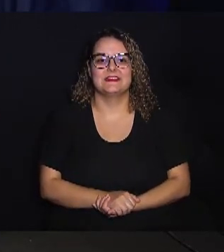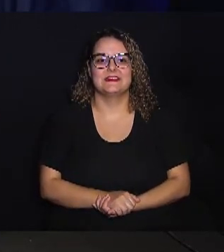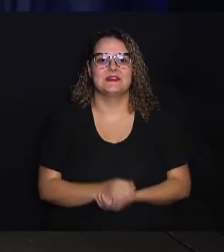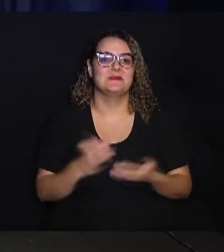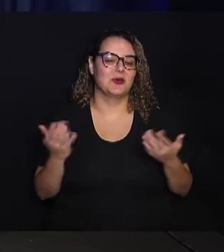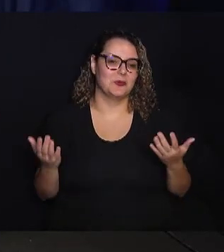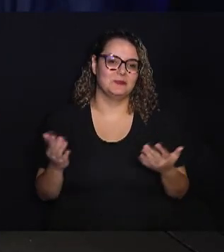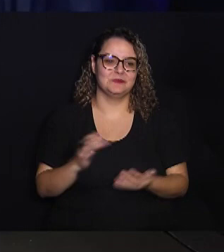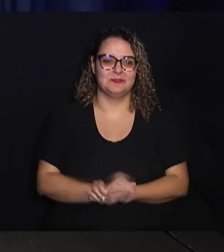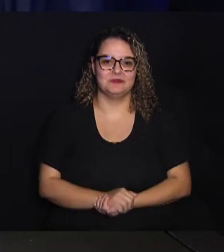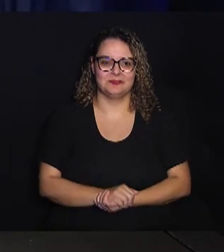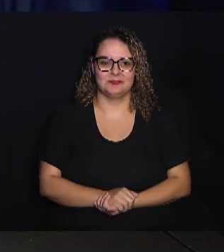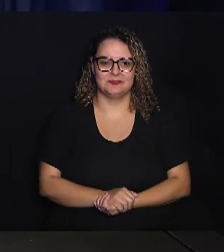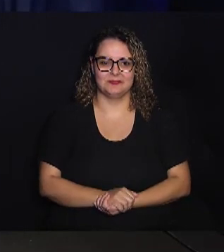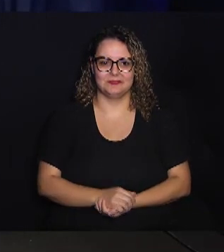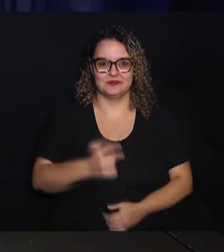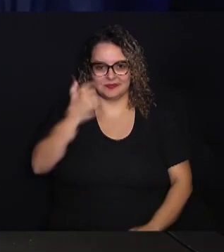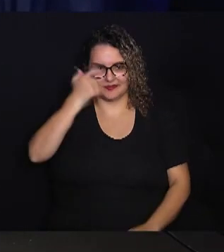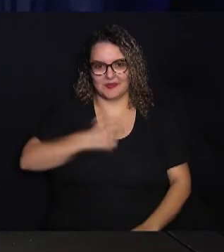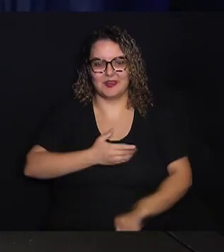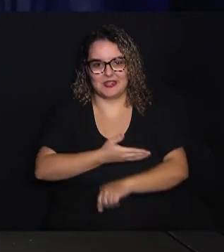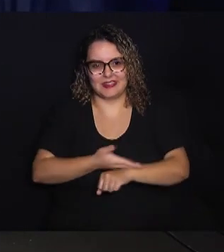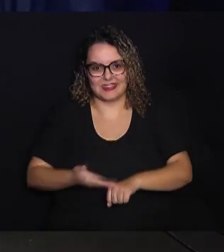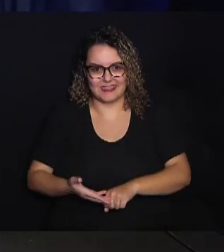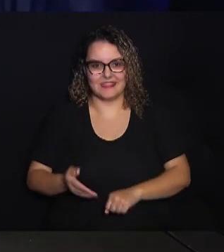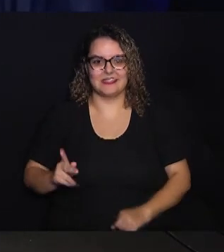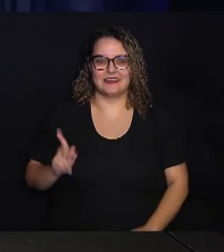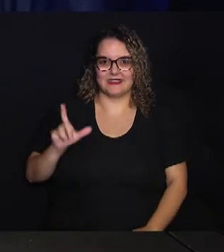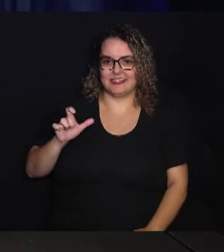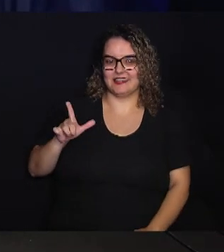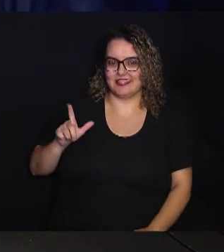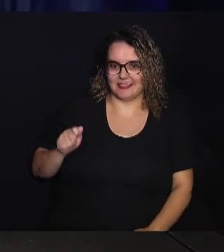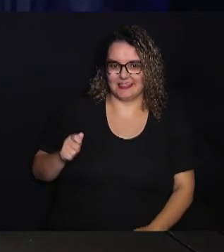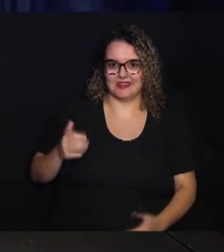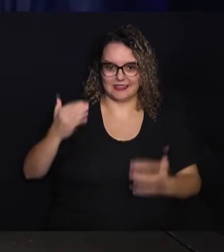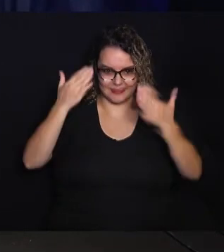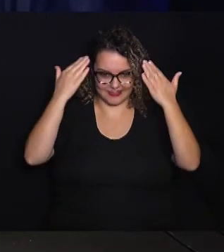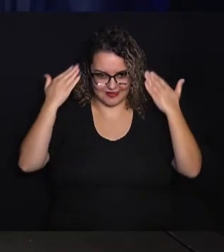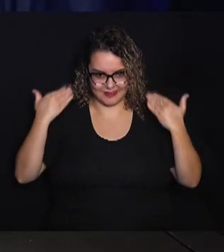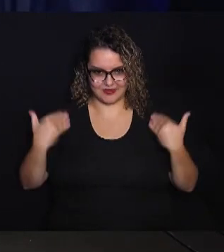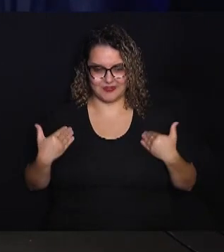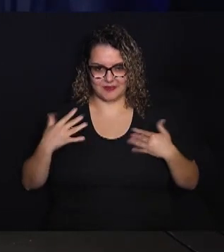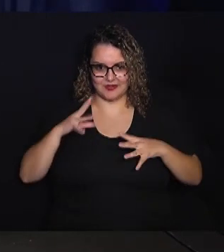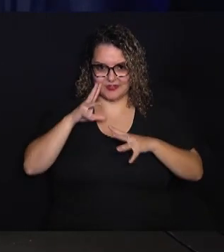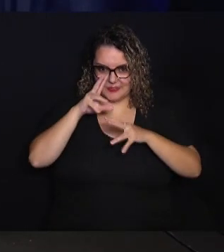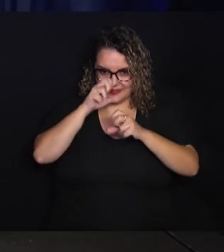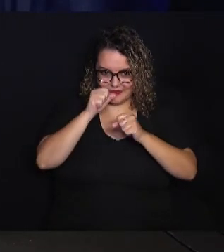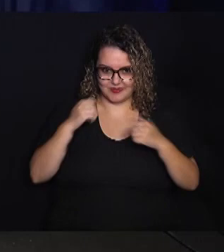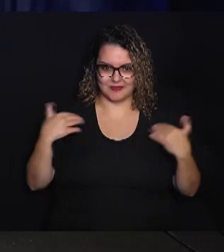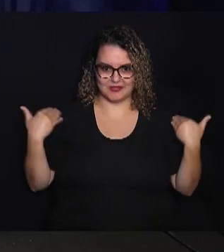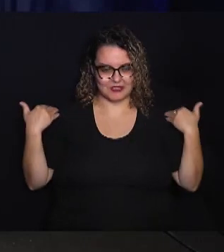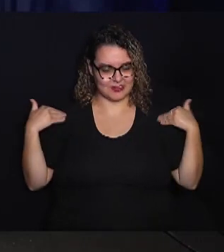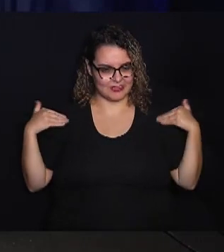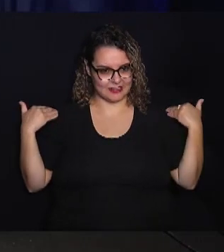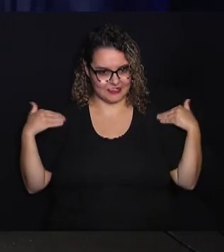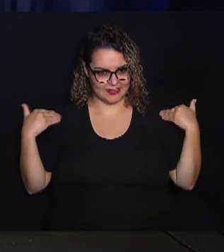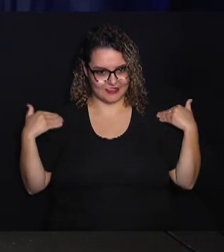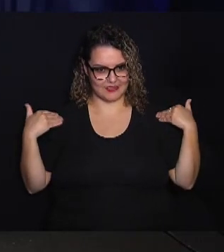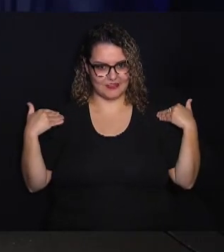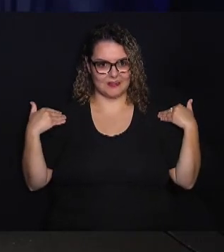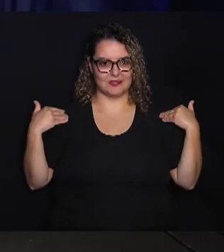Bom, eu sou uma mulher branca, eu sou a Keila, tenho cabelos escuros na altura do ombro,